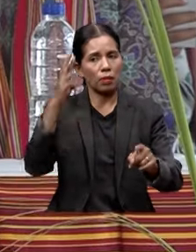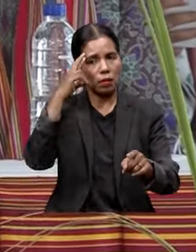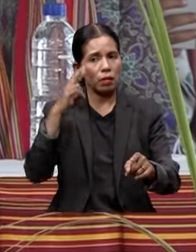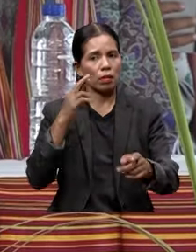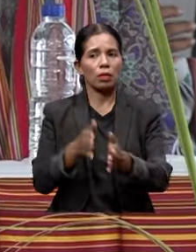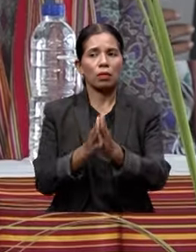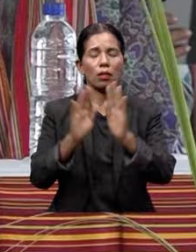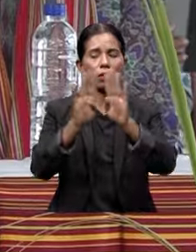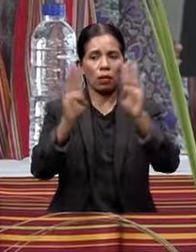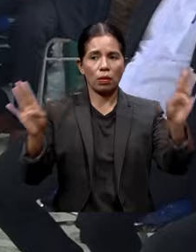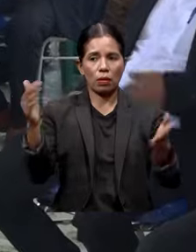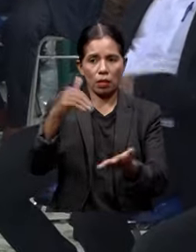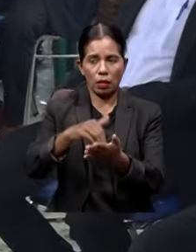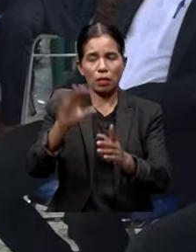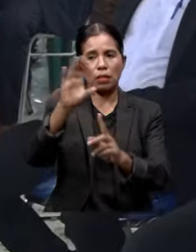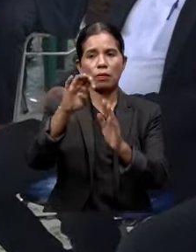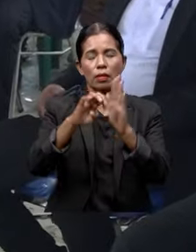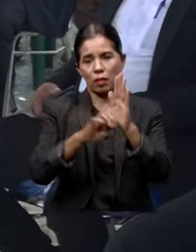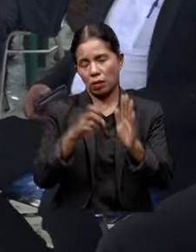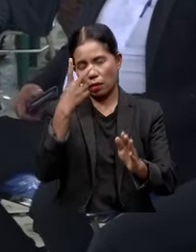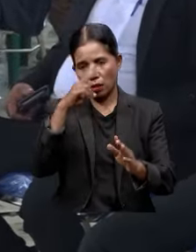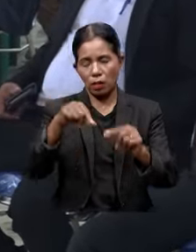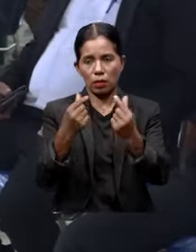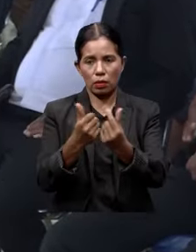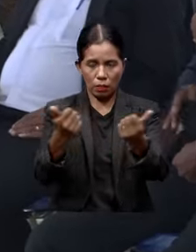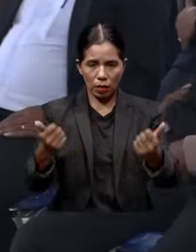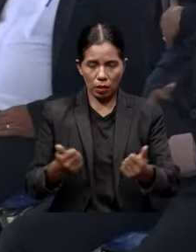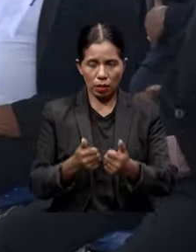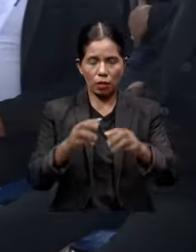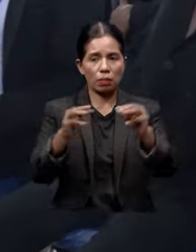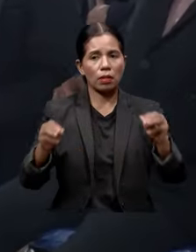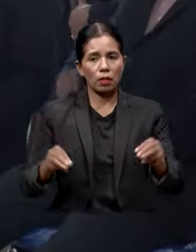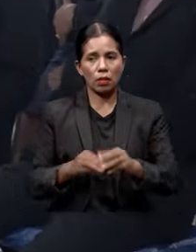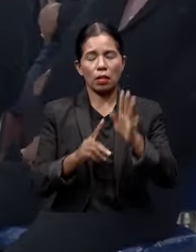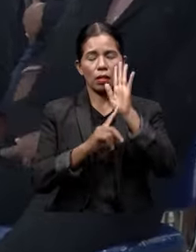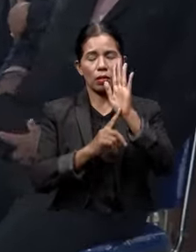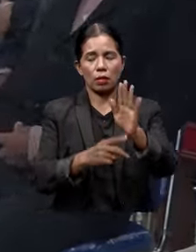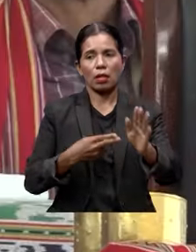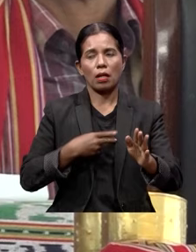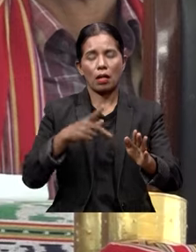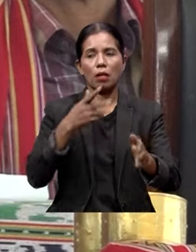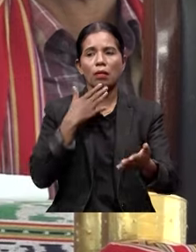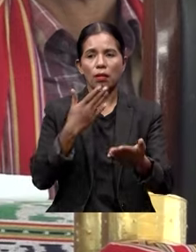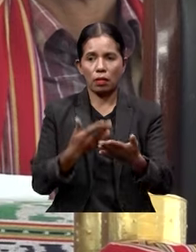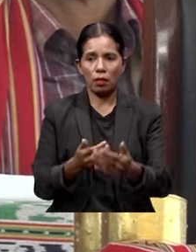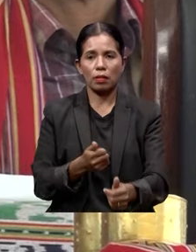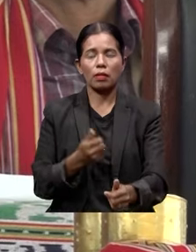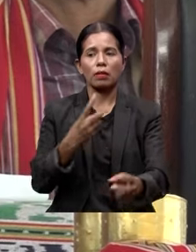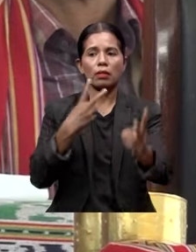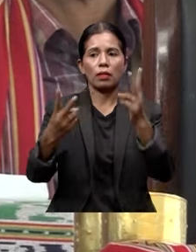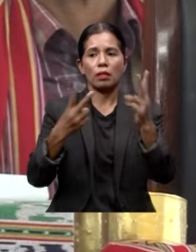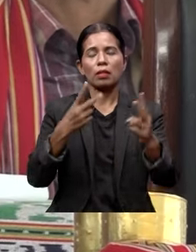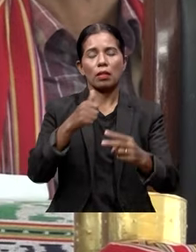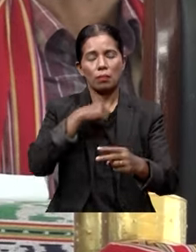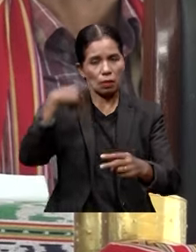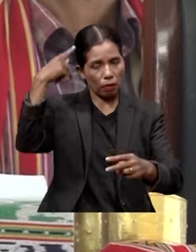ato reativa tambatuir chefe estado niharé, grupo arte marciais no rituais hatur comportamento nebediak durante visita Papa